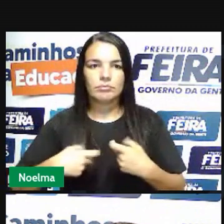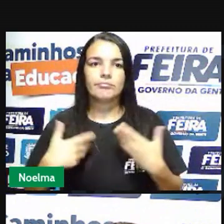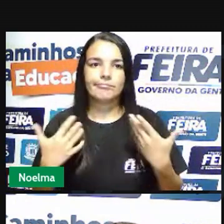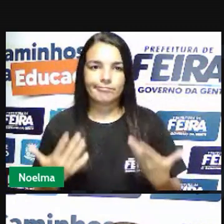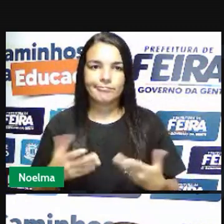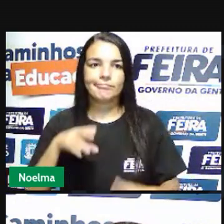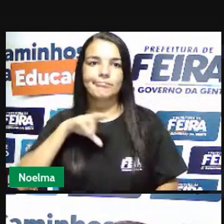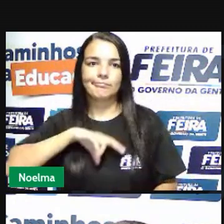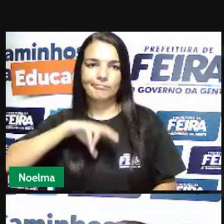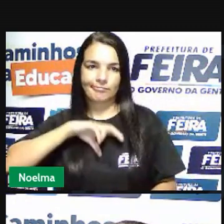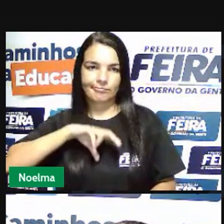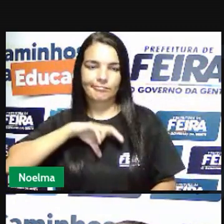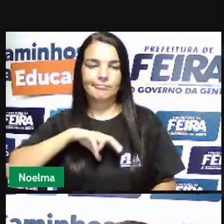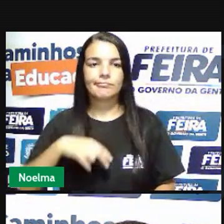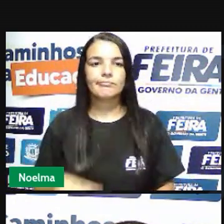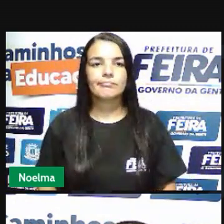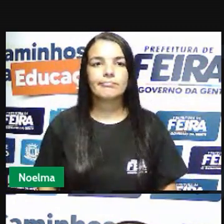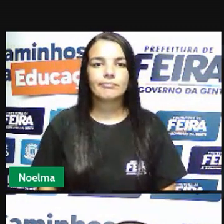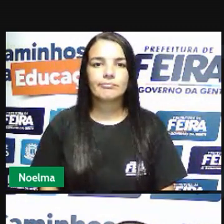coroa portuguesa, né?